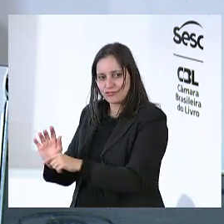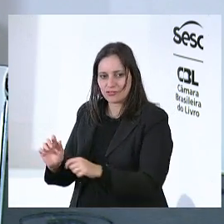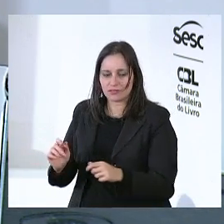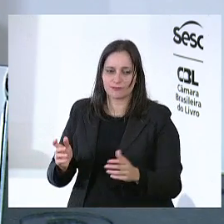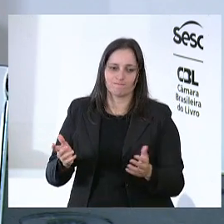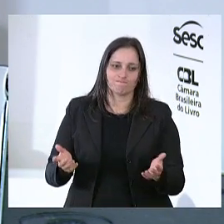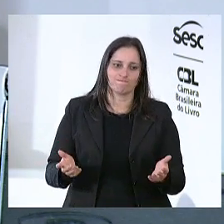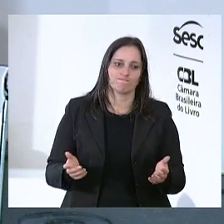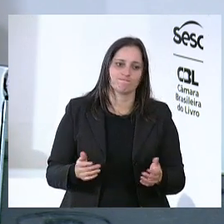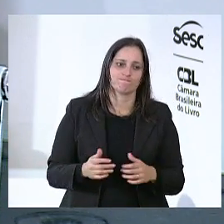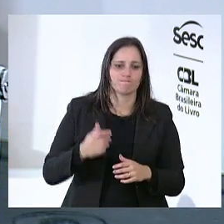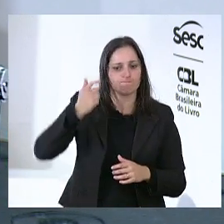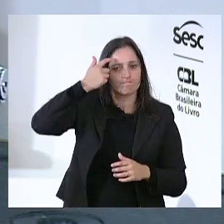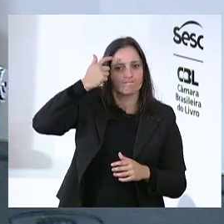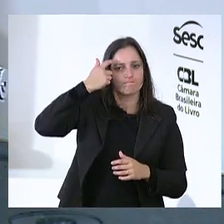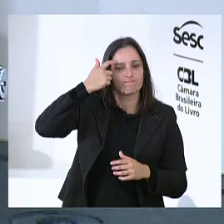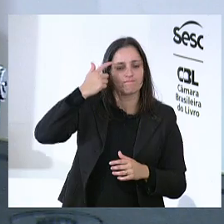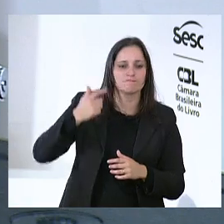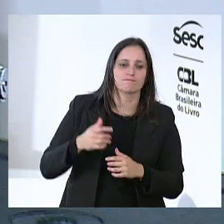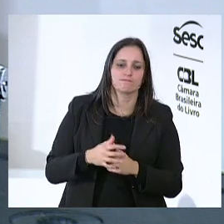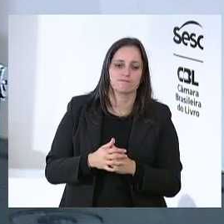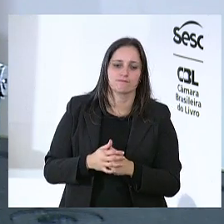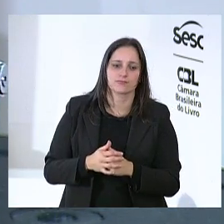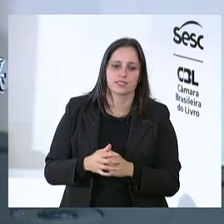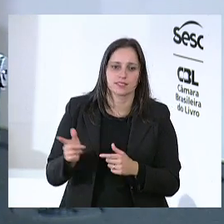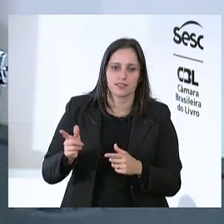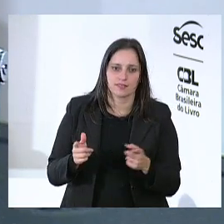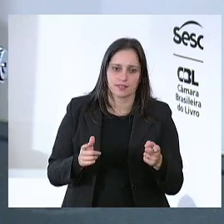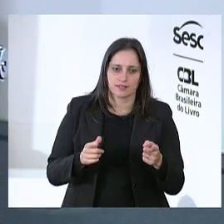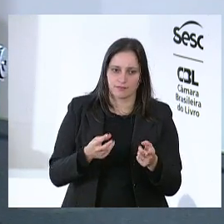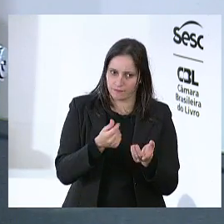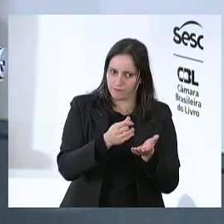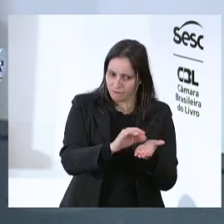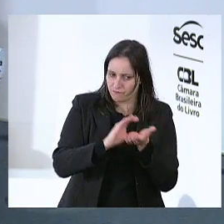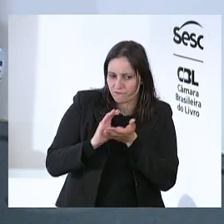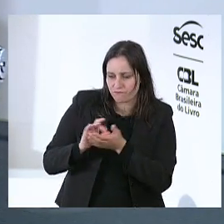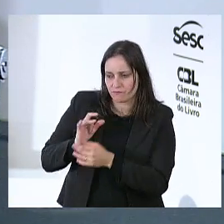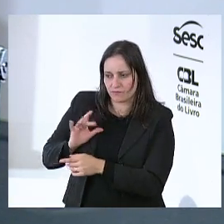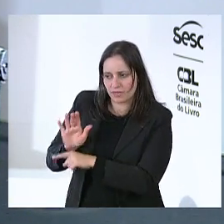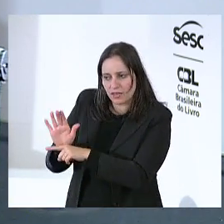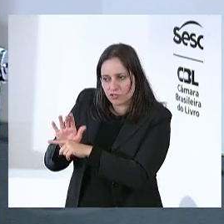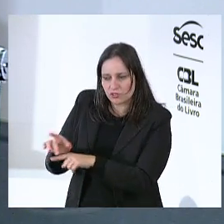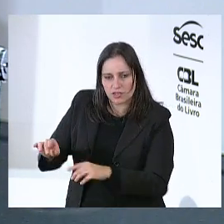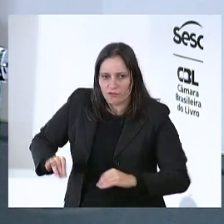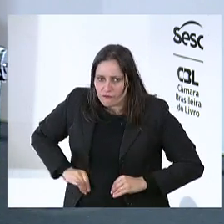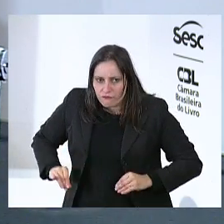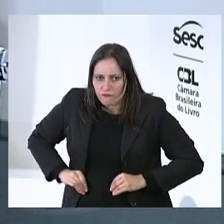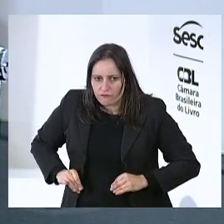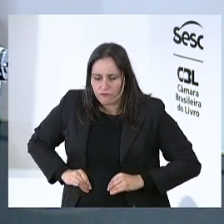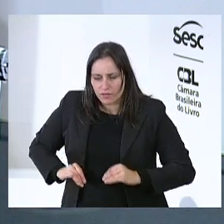Imaginando que ele ia realmente conseguir aliviar um pouco o sofrimento do moleque, né?